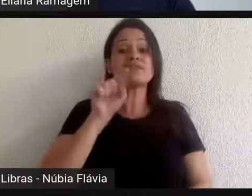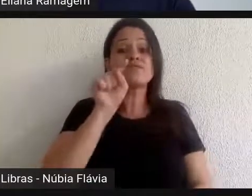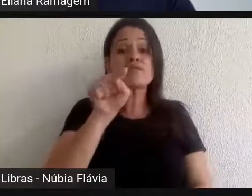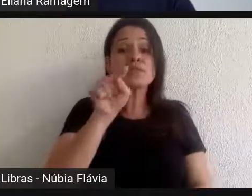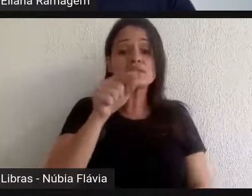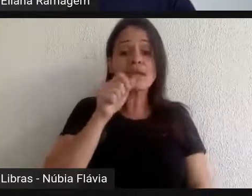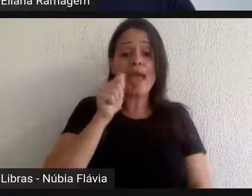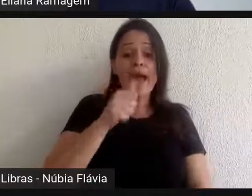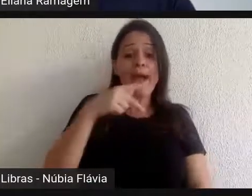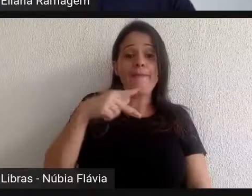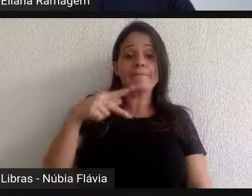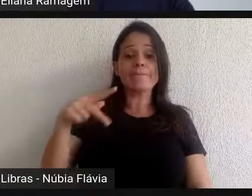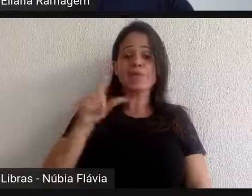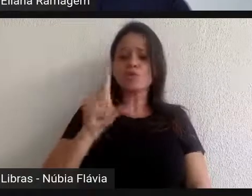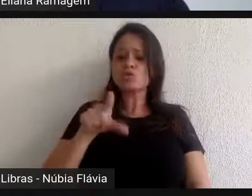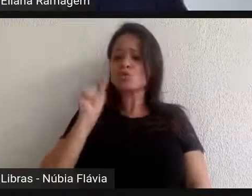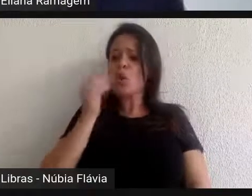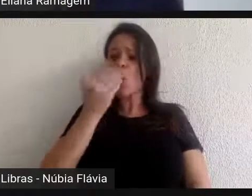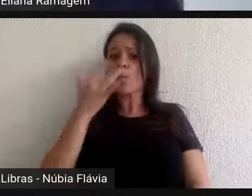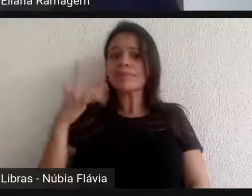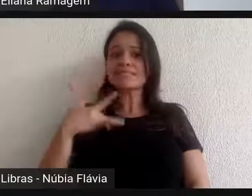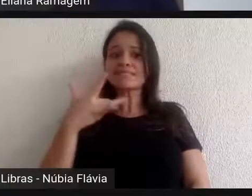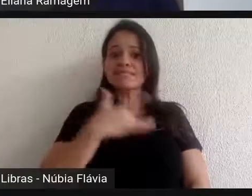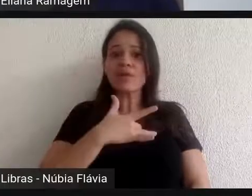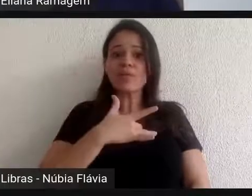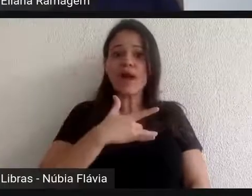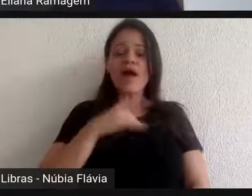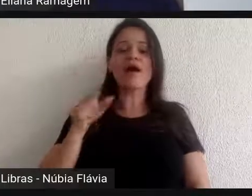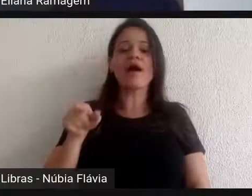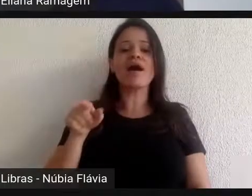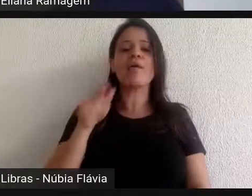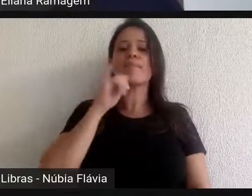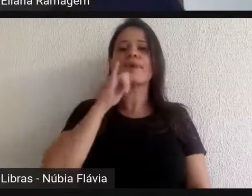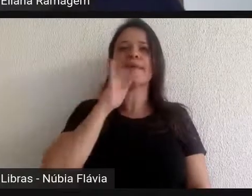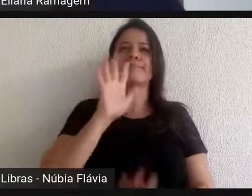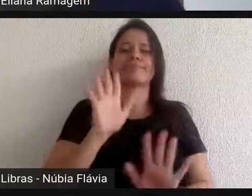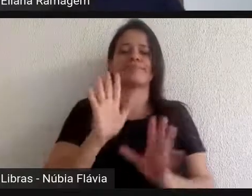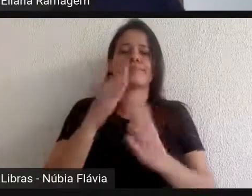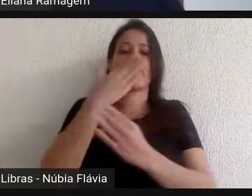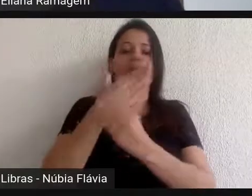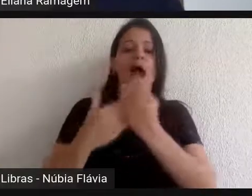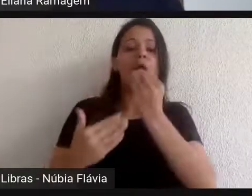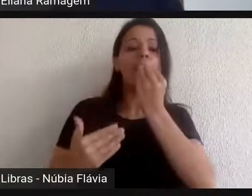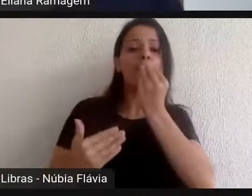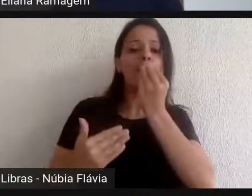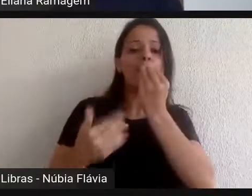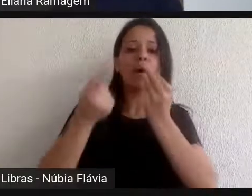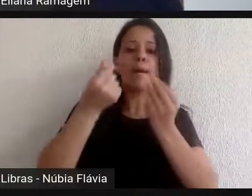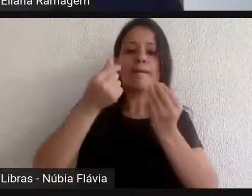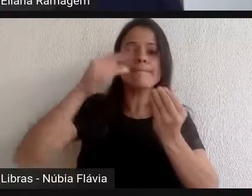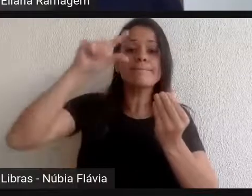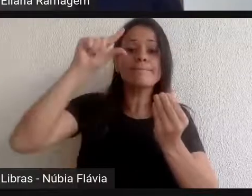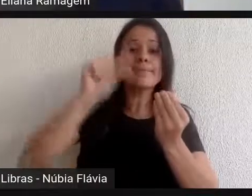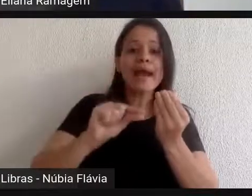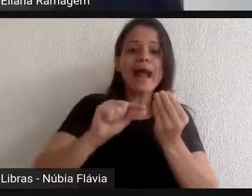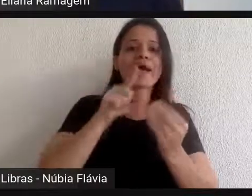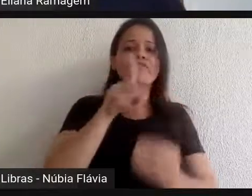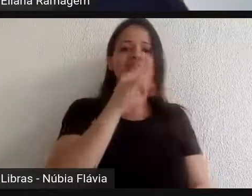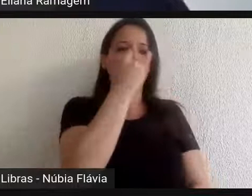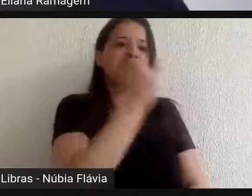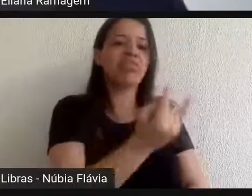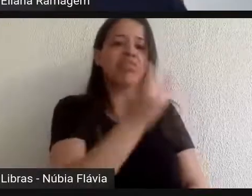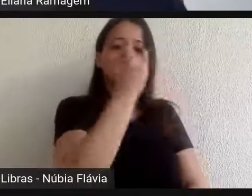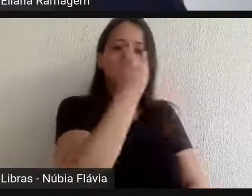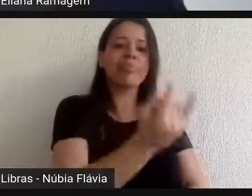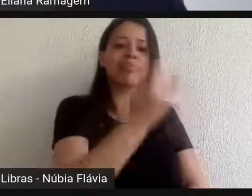a pegar uma comida mais saudável, abro o aplicativo e vem lá uma promoção de hambúrguer, né?